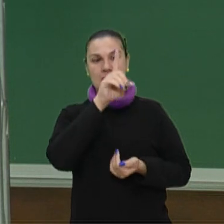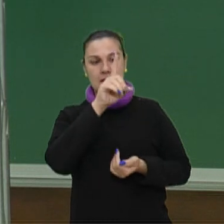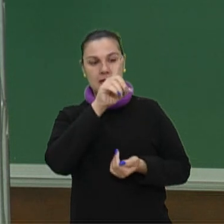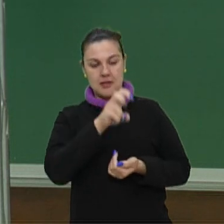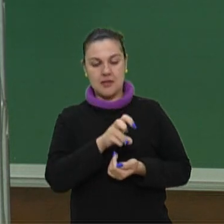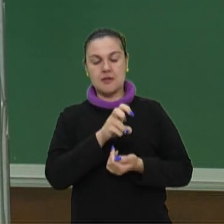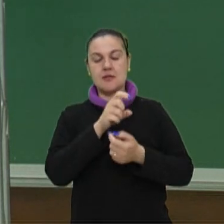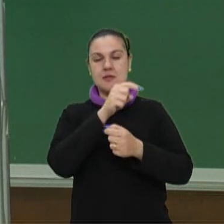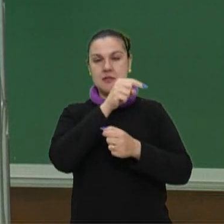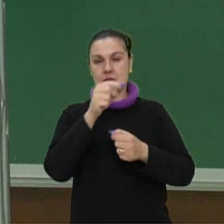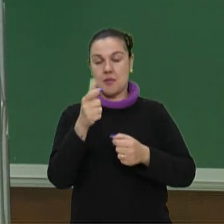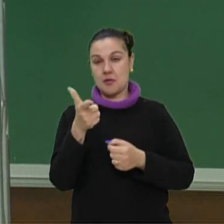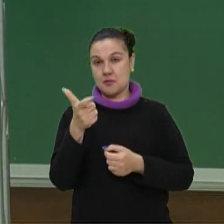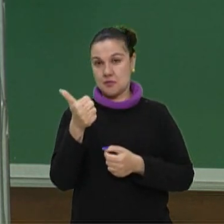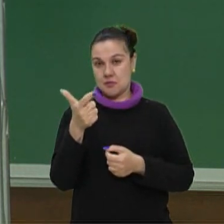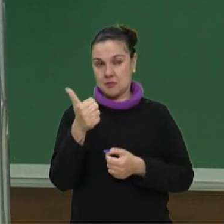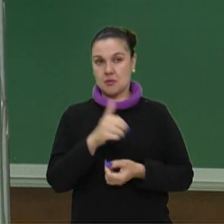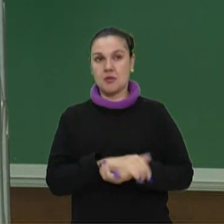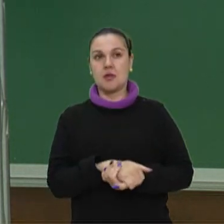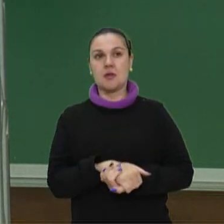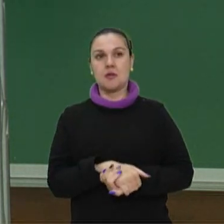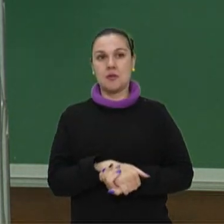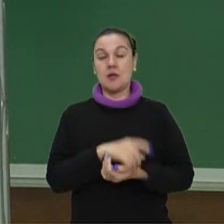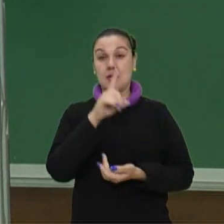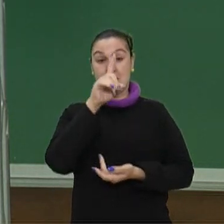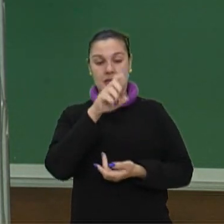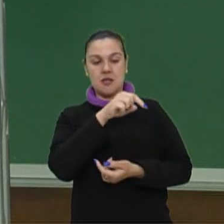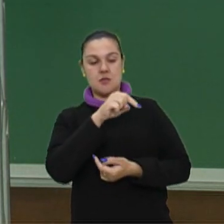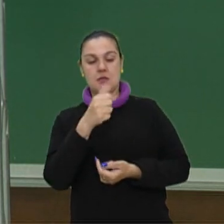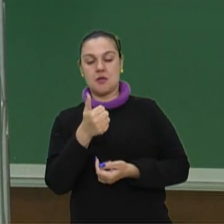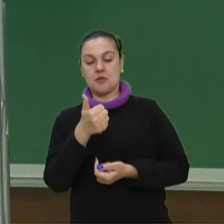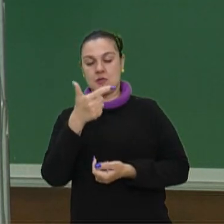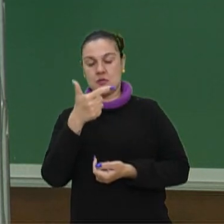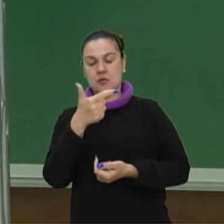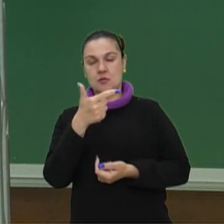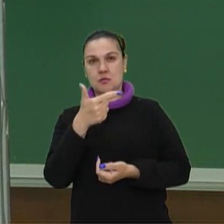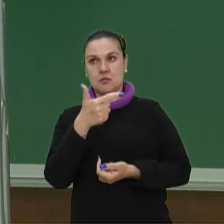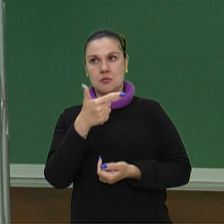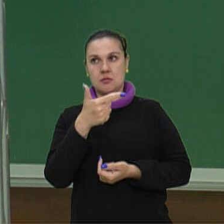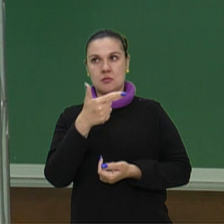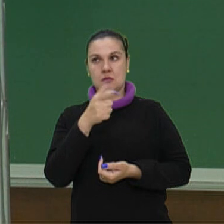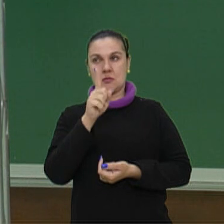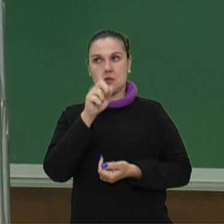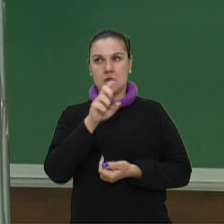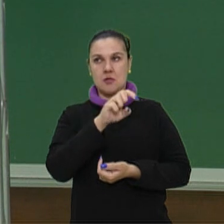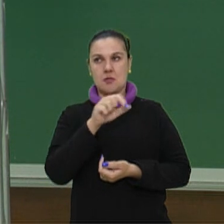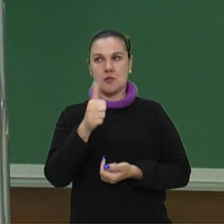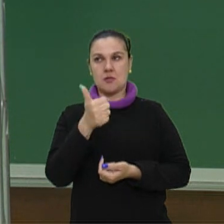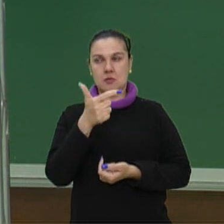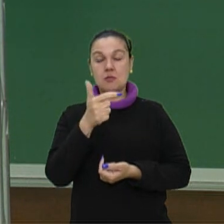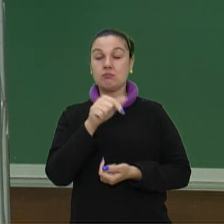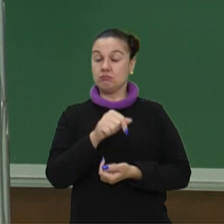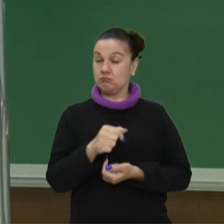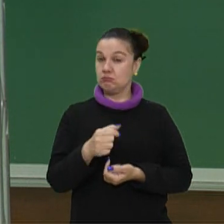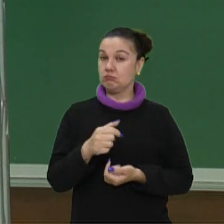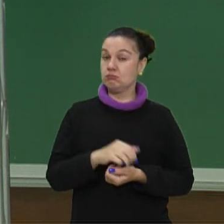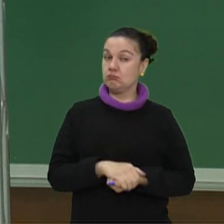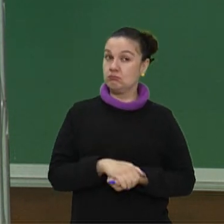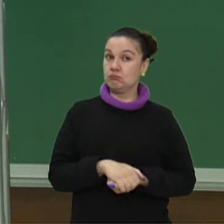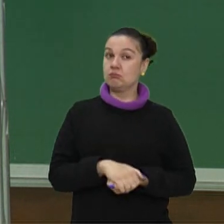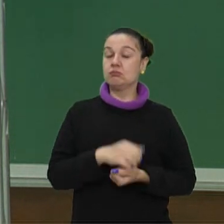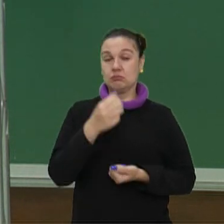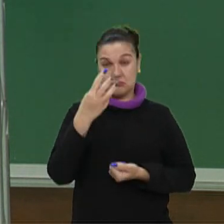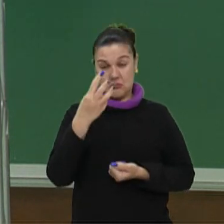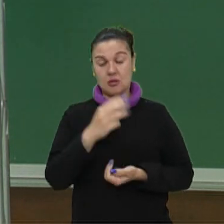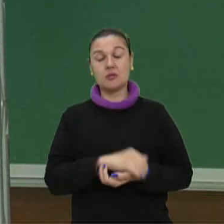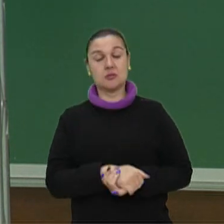15 menos 12. Né? 15 menos 12, quanto que vai dar 15 menos 12? 15 menos 12